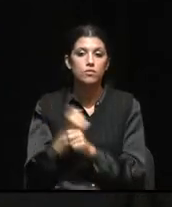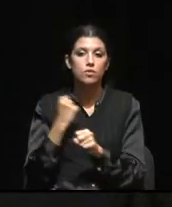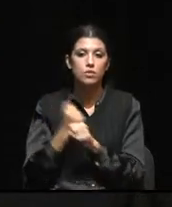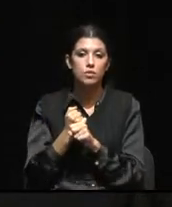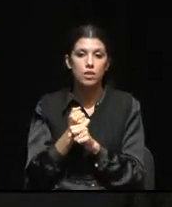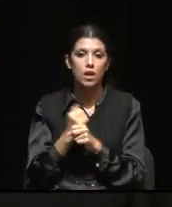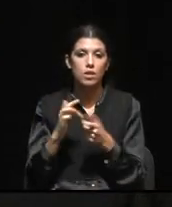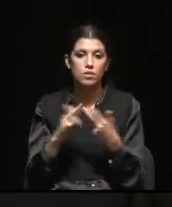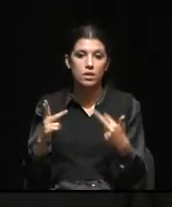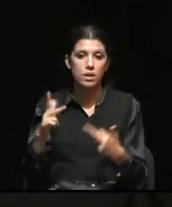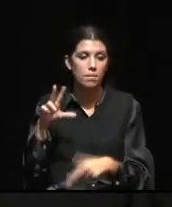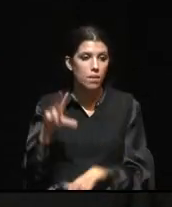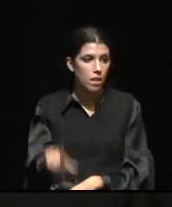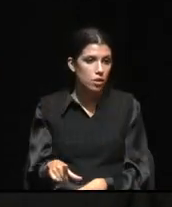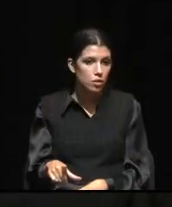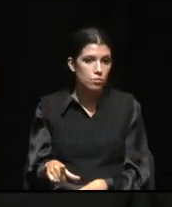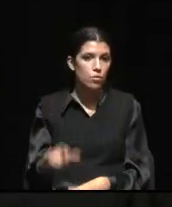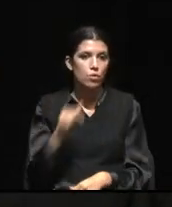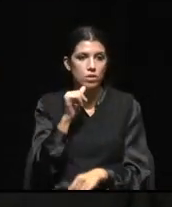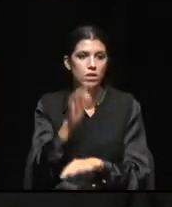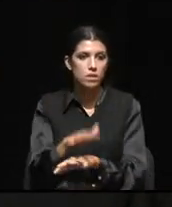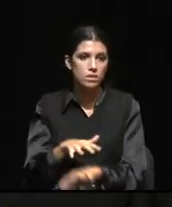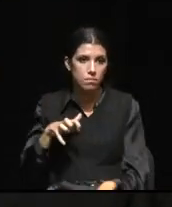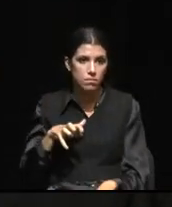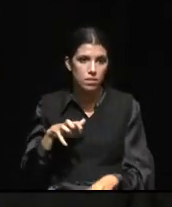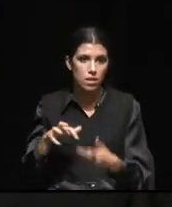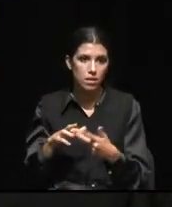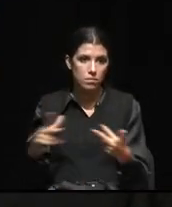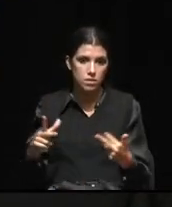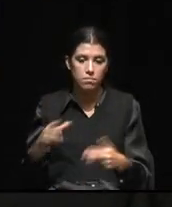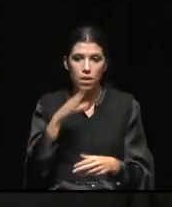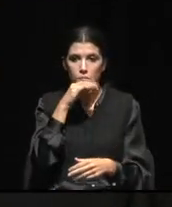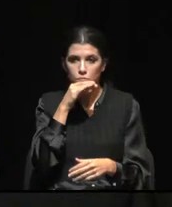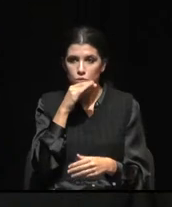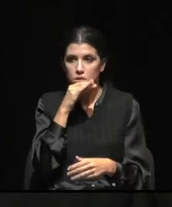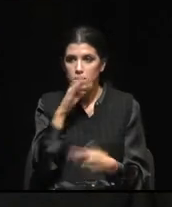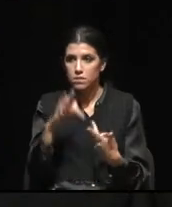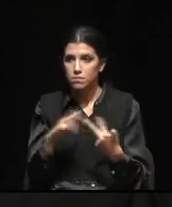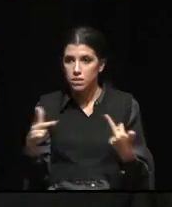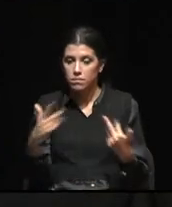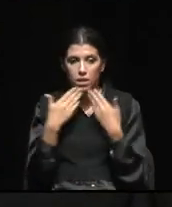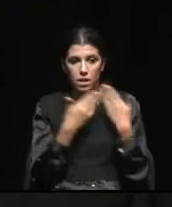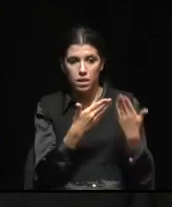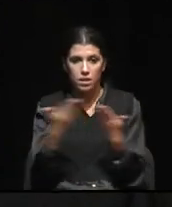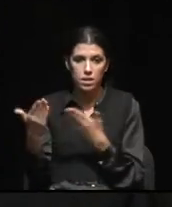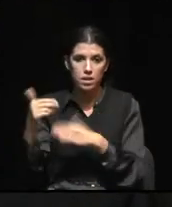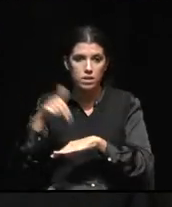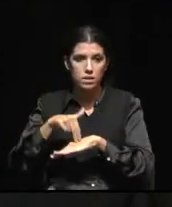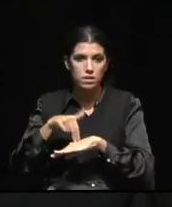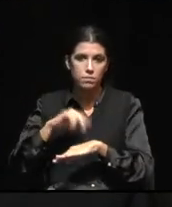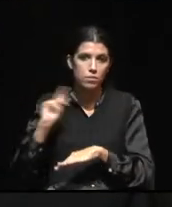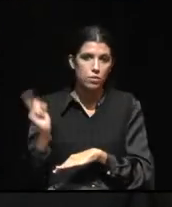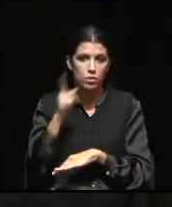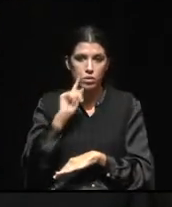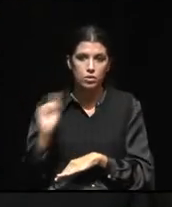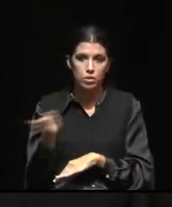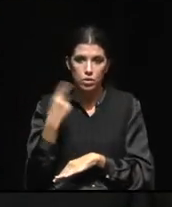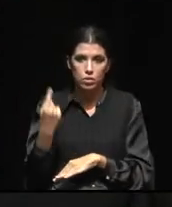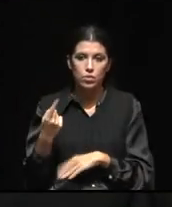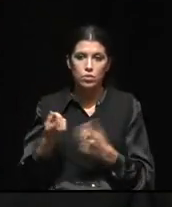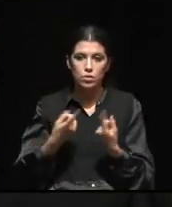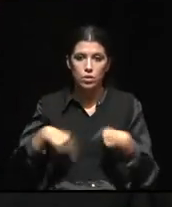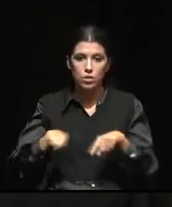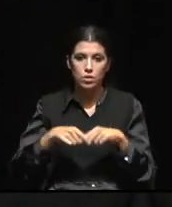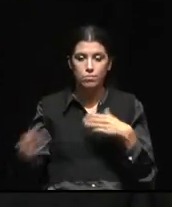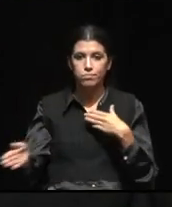Câmara Municipal de Lisboa na Assembleia Municipal de Lisboa à polícia Municipal agradeço a presença de todas e de todos e está